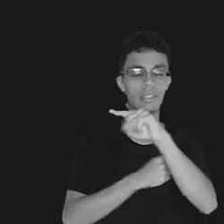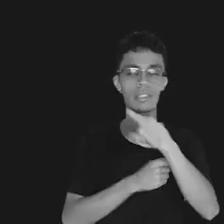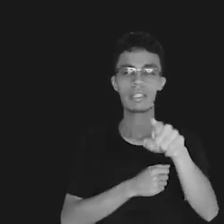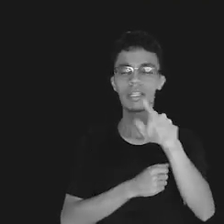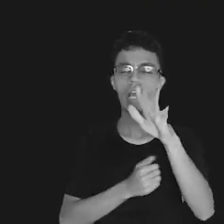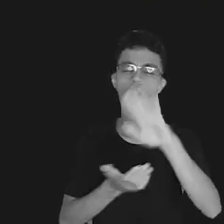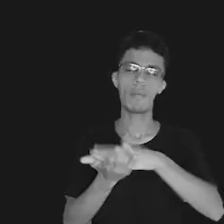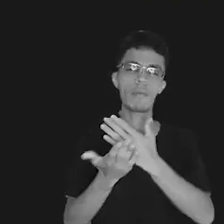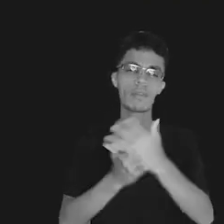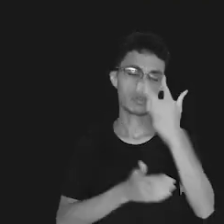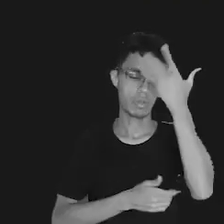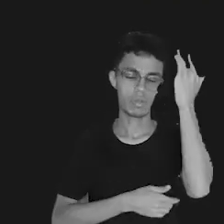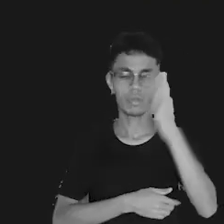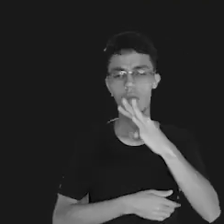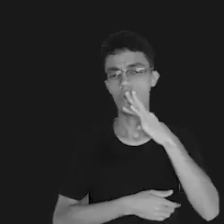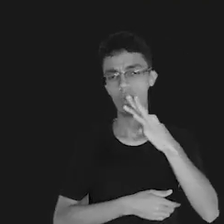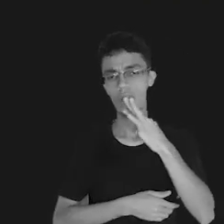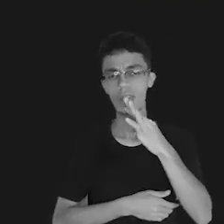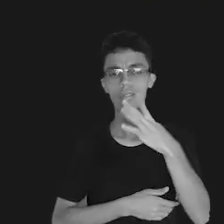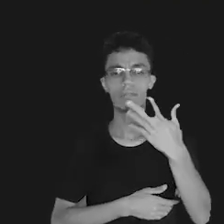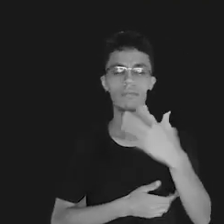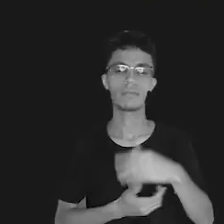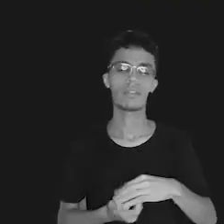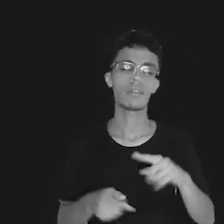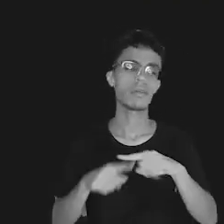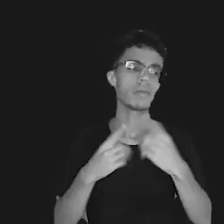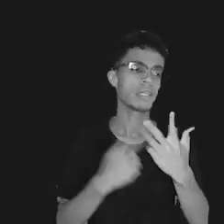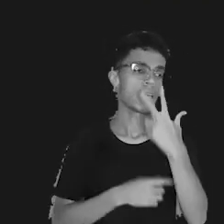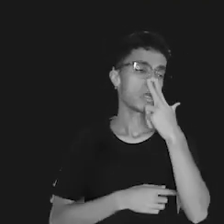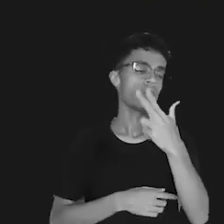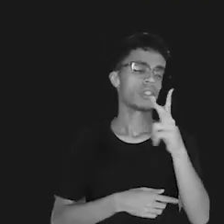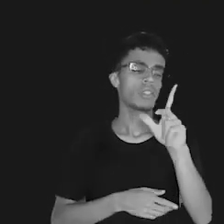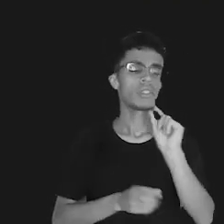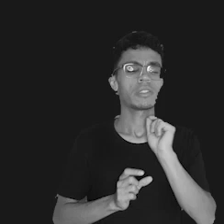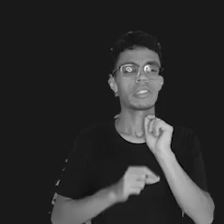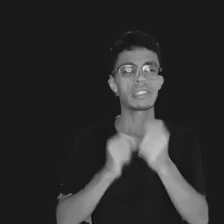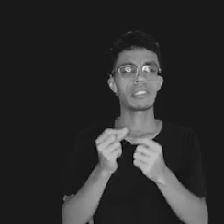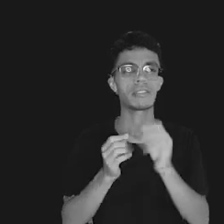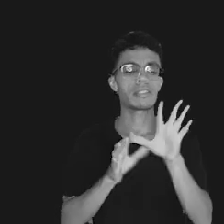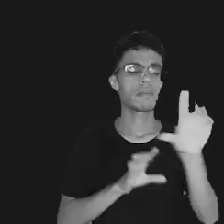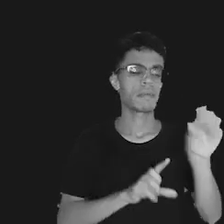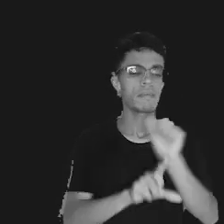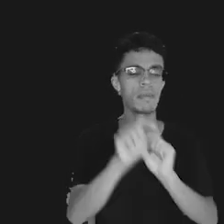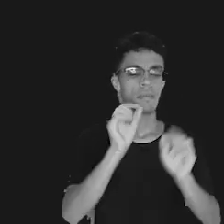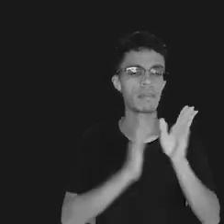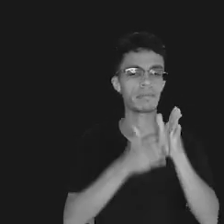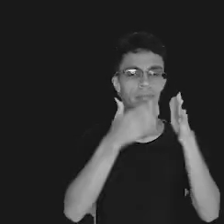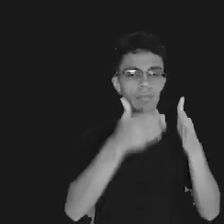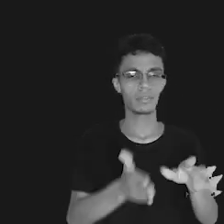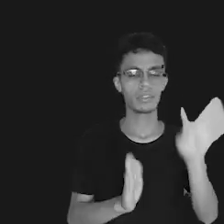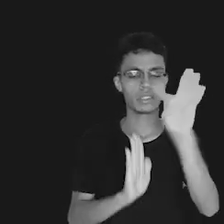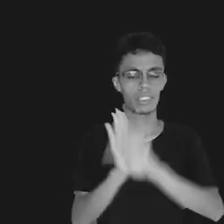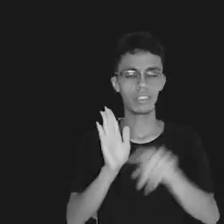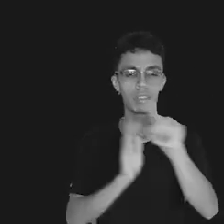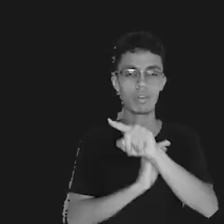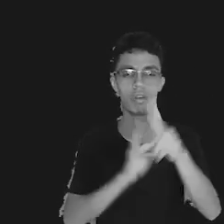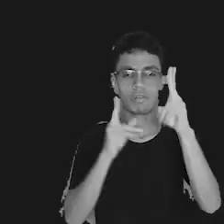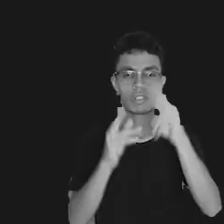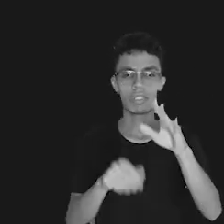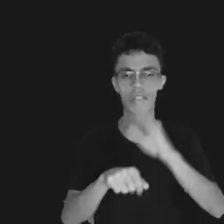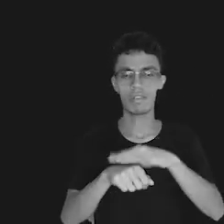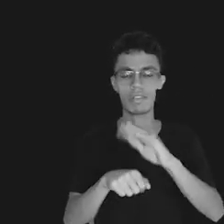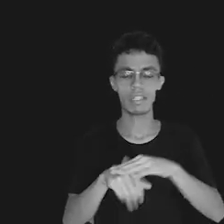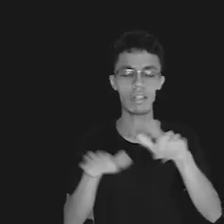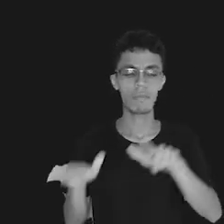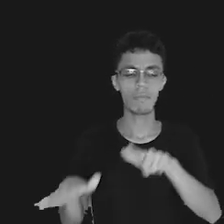conhecem, que existe alguma edição, mas acho que fazer esse apanhado focado, como vocês estão fazendo, de